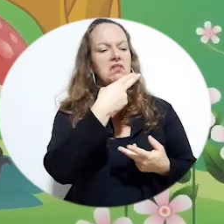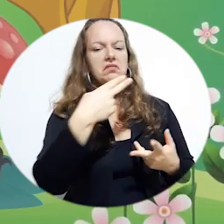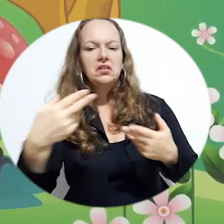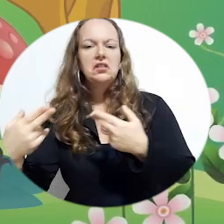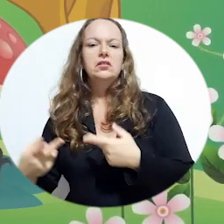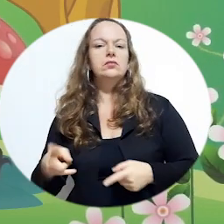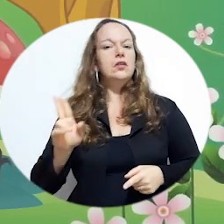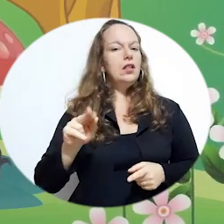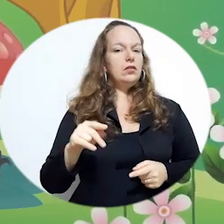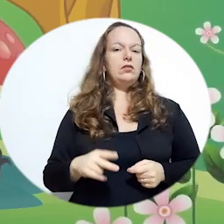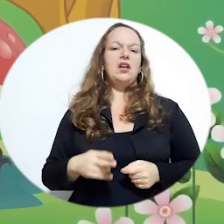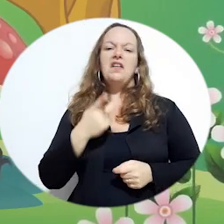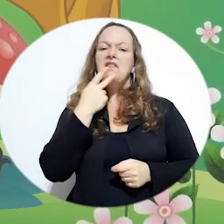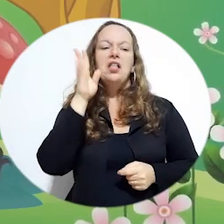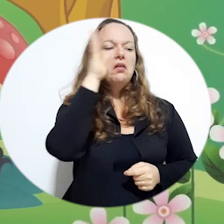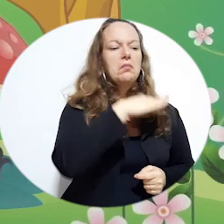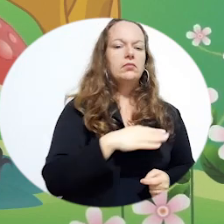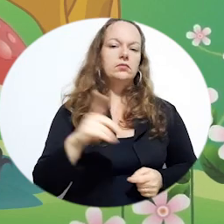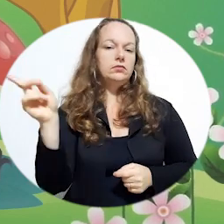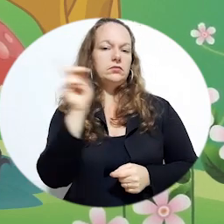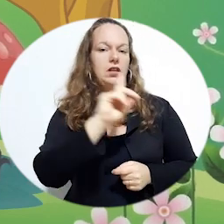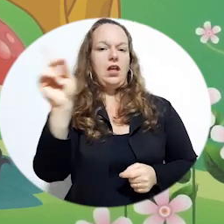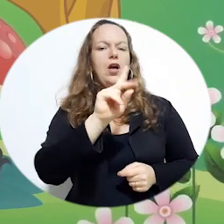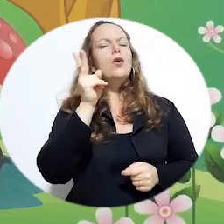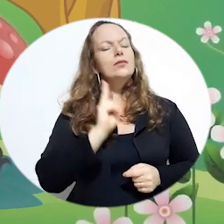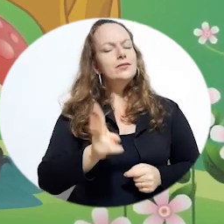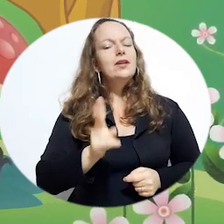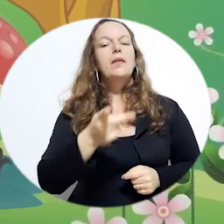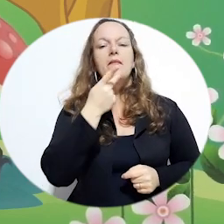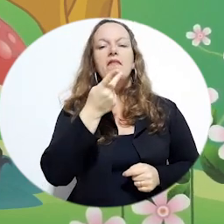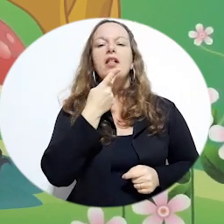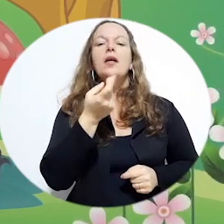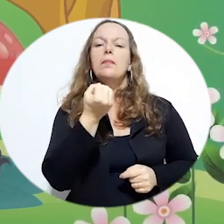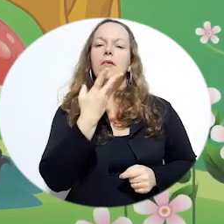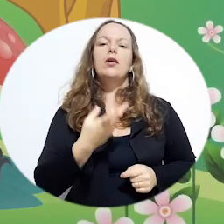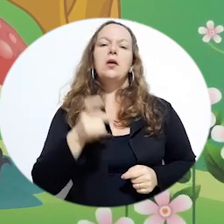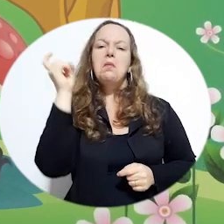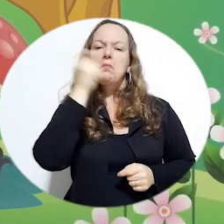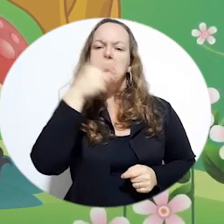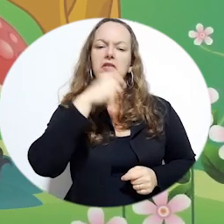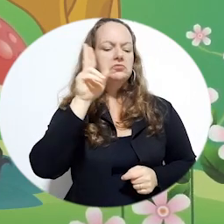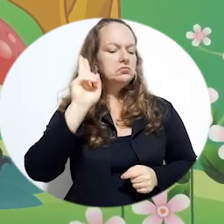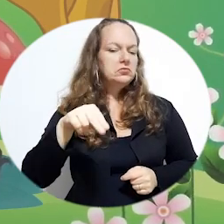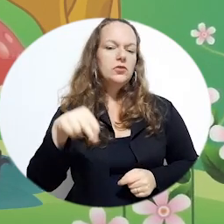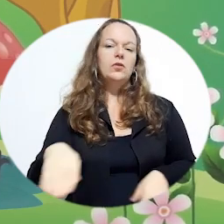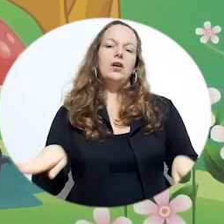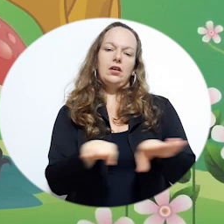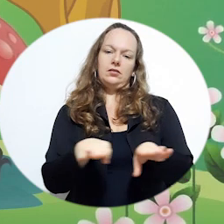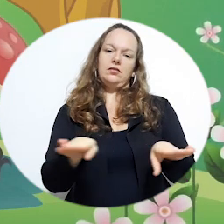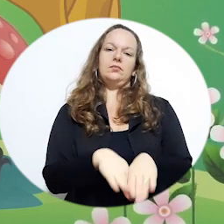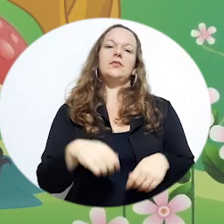das outras pessoas. Não! Nós não podemos mentir e nem fofocar sobre as